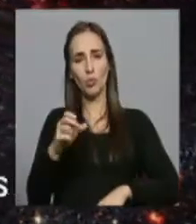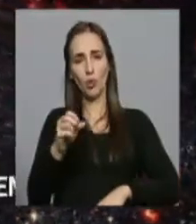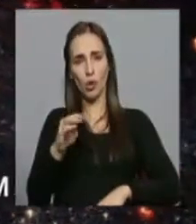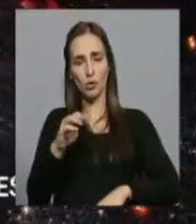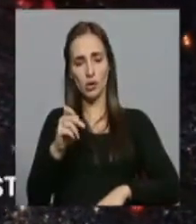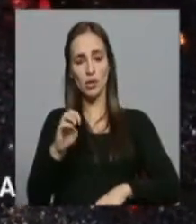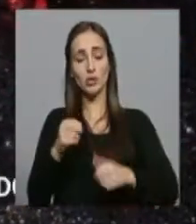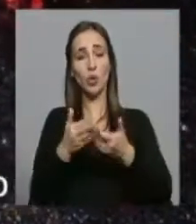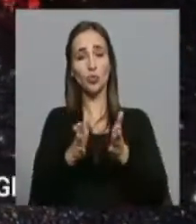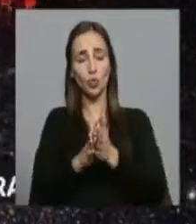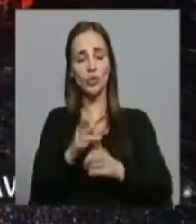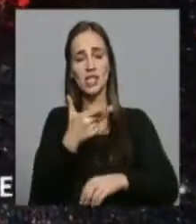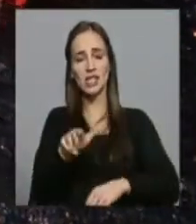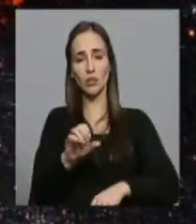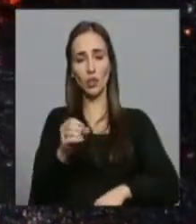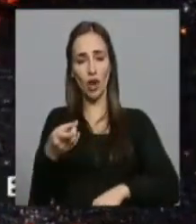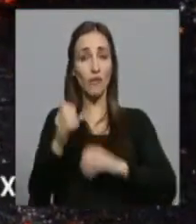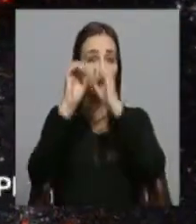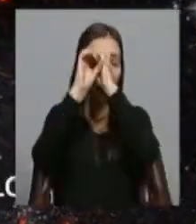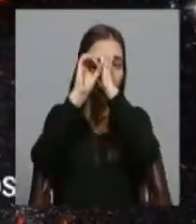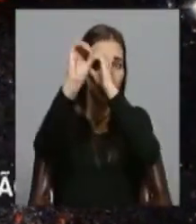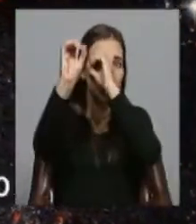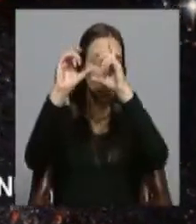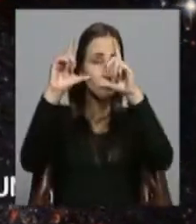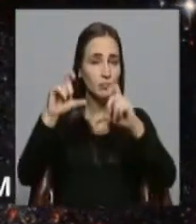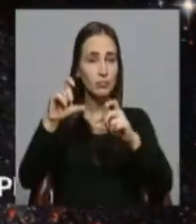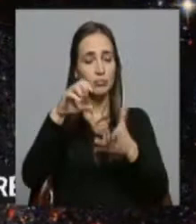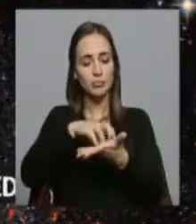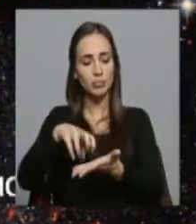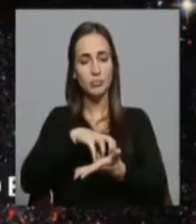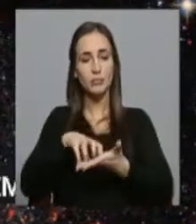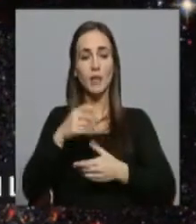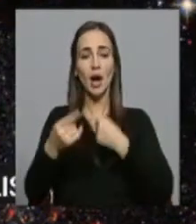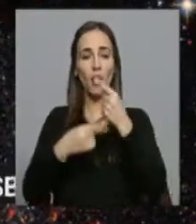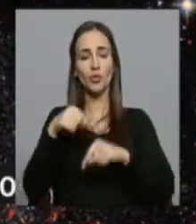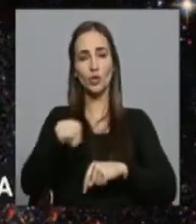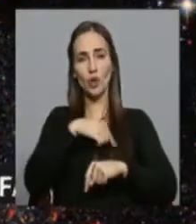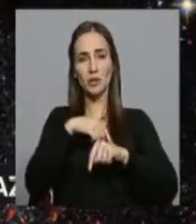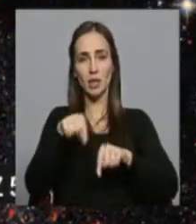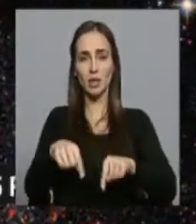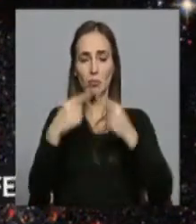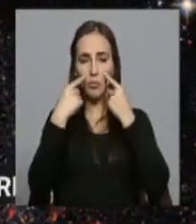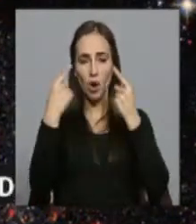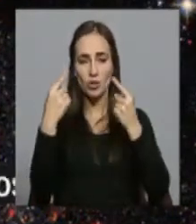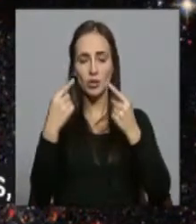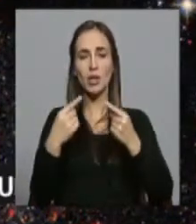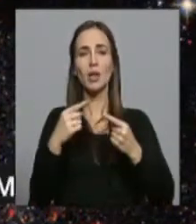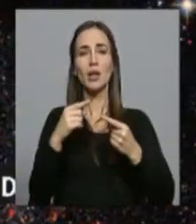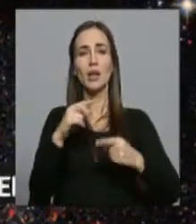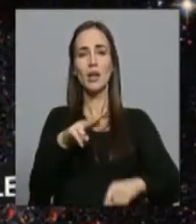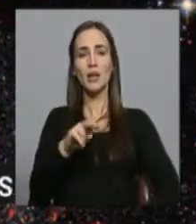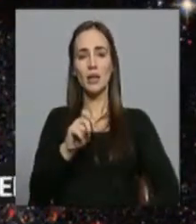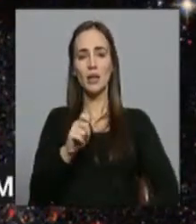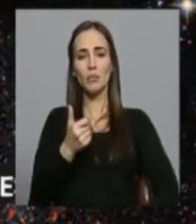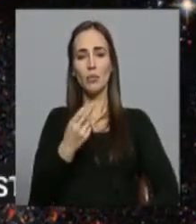favor de fotografar muitos desses objetos. E olha, alguns que nós trazemos aqui são, nomeadamente, uma nebulosa numa galáxia